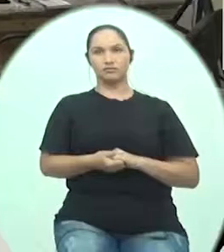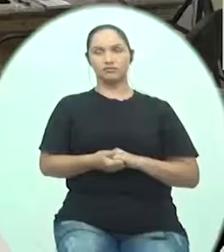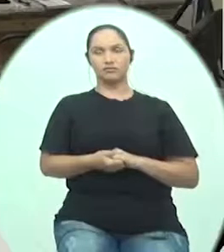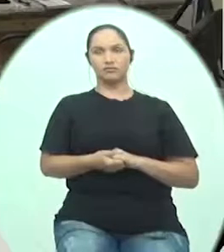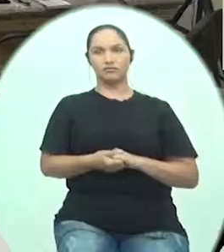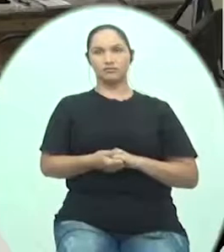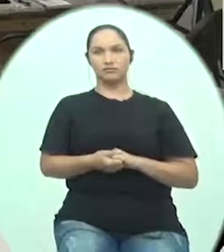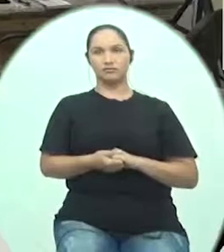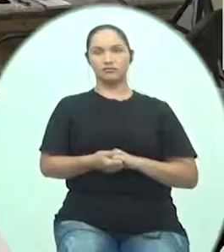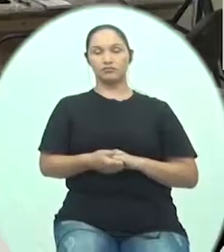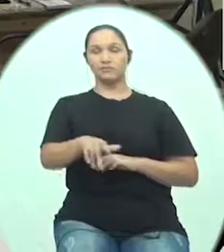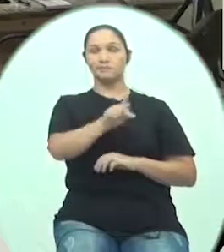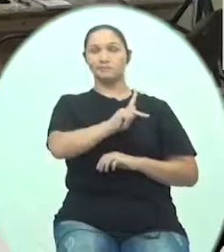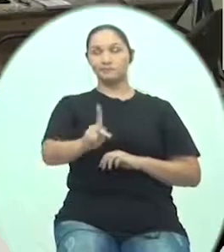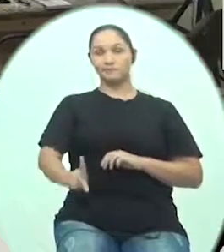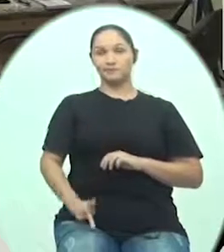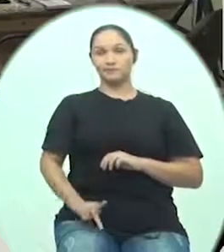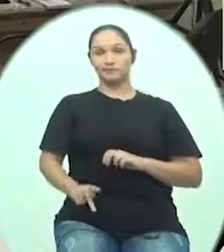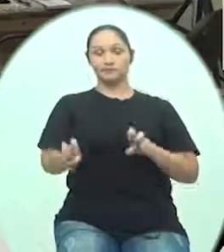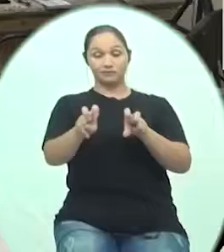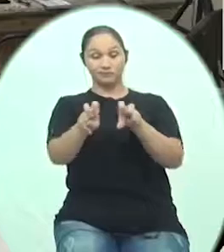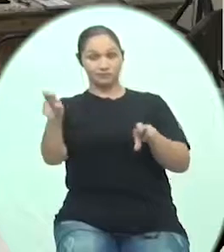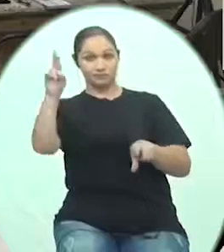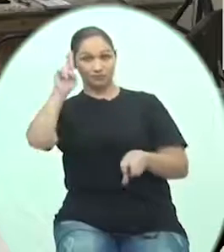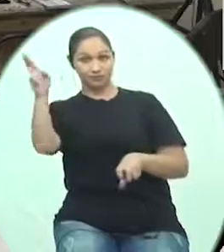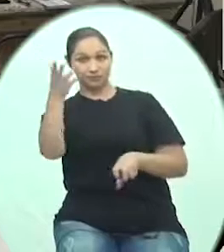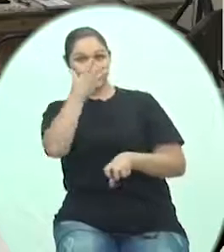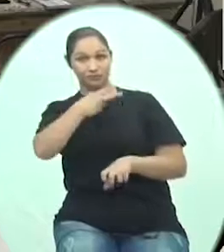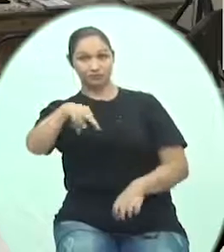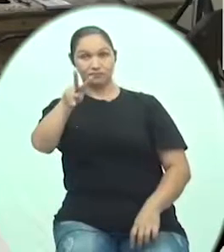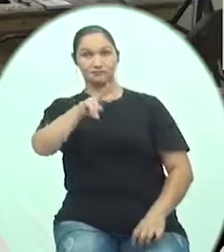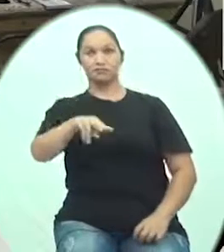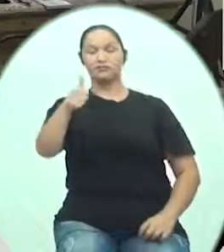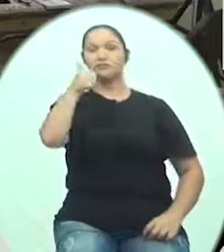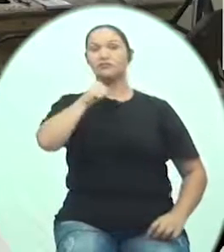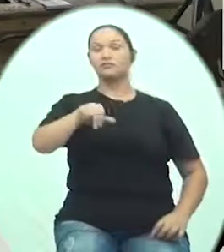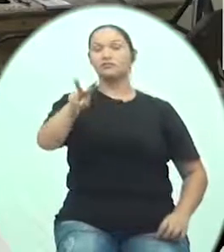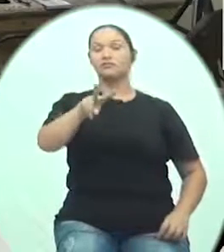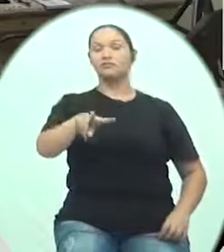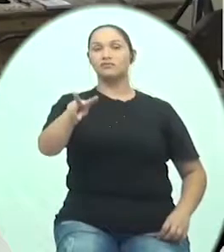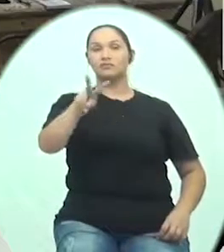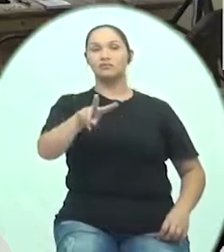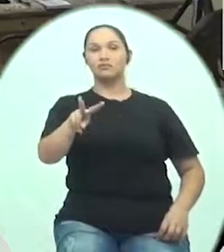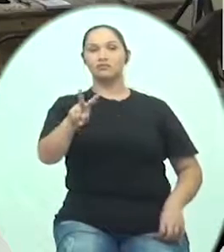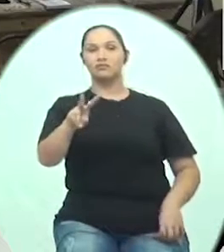meio senhor presidente membros da mesa vereadores vereadoras